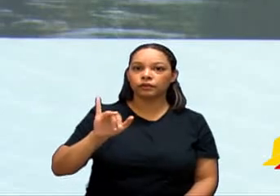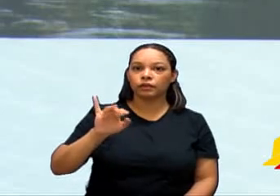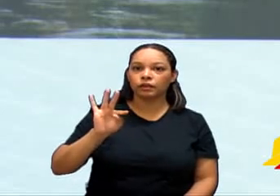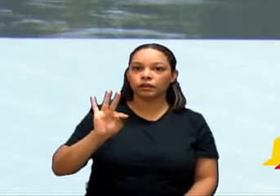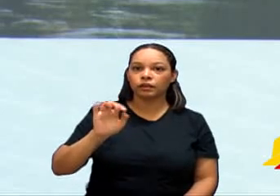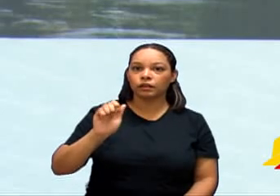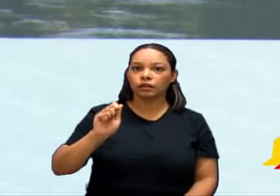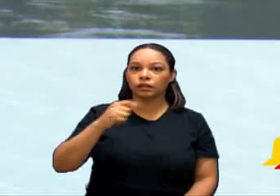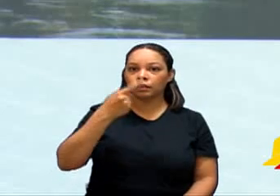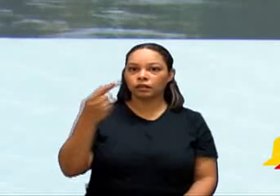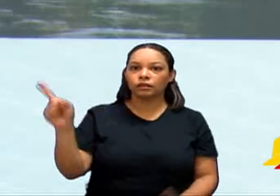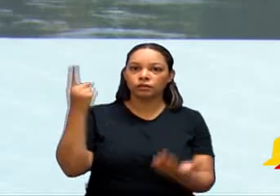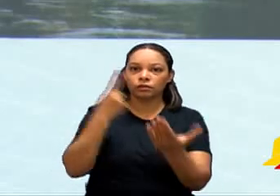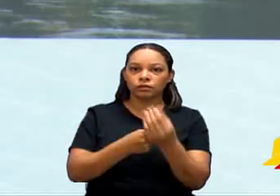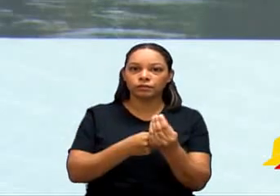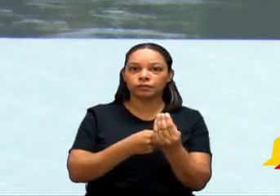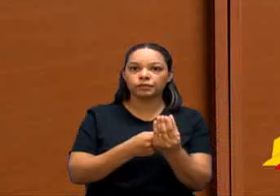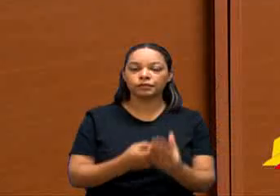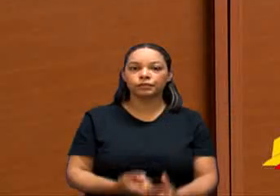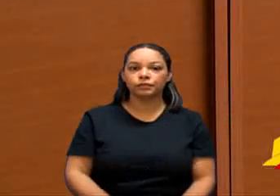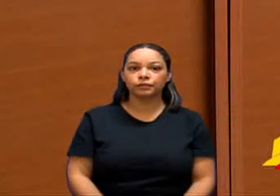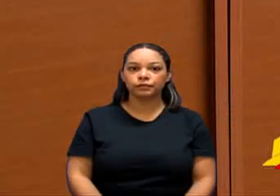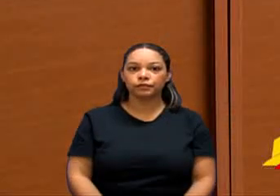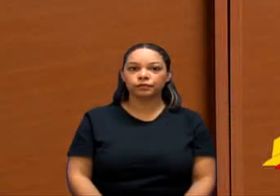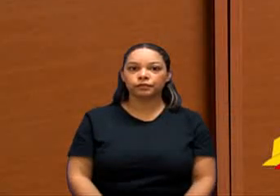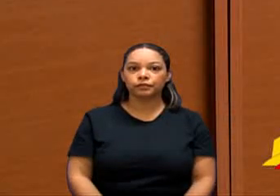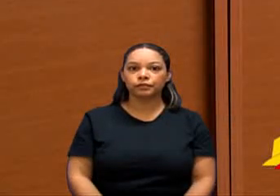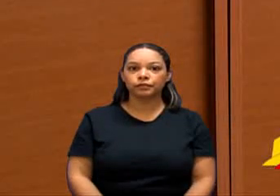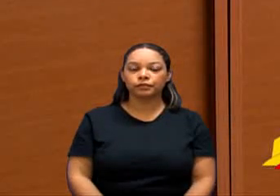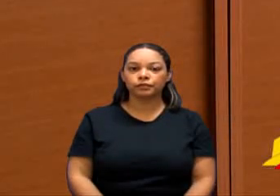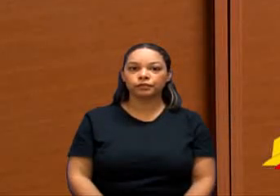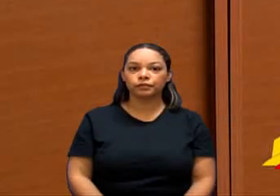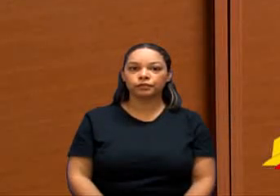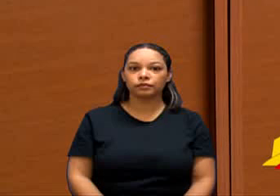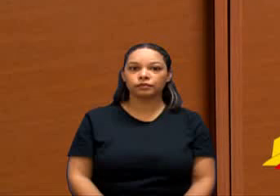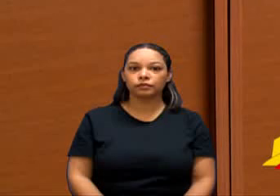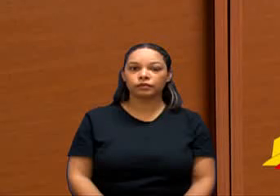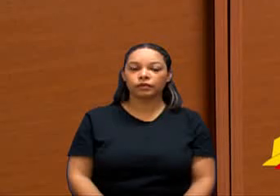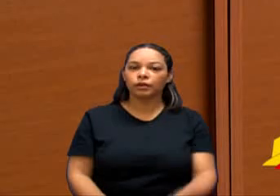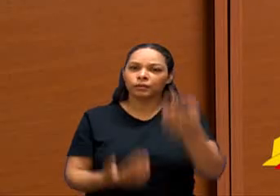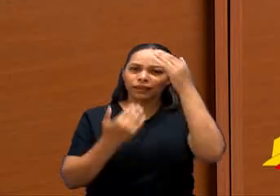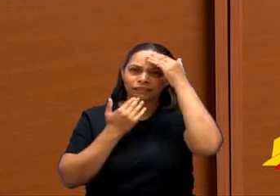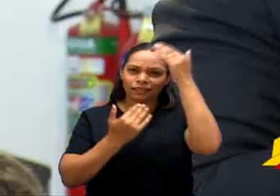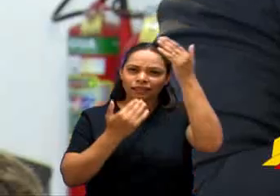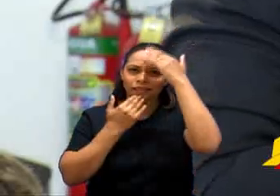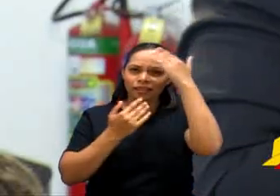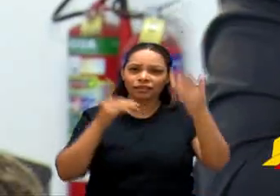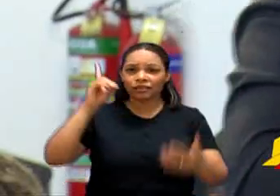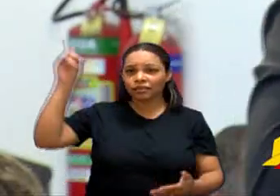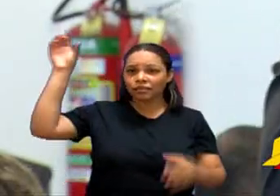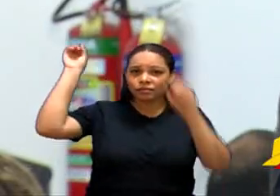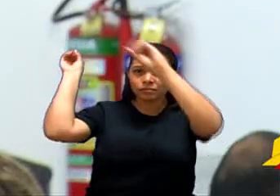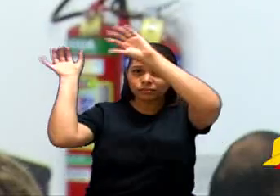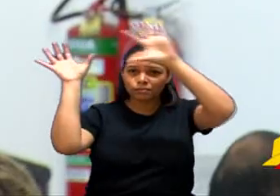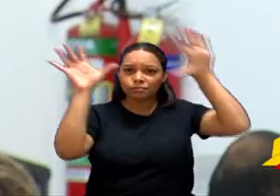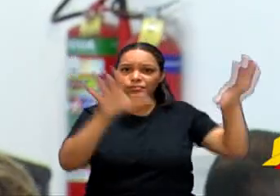Obrigado, presidente. Um abraço a todos. Que Deus abençoe nosso dia. Quero aqui, João